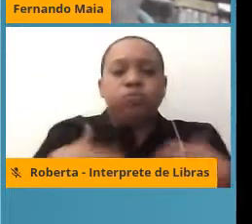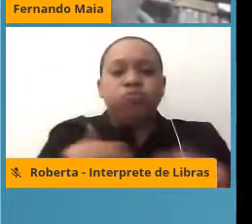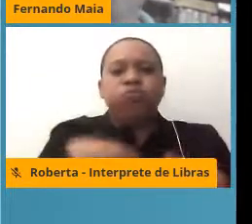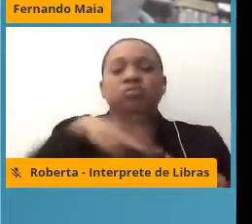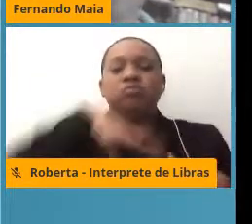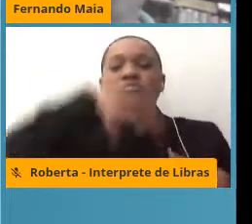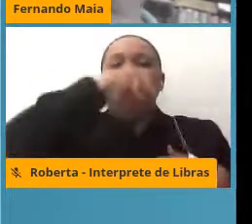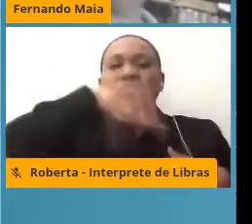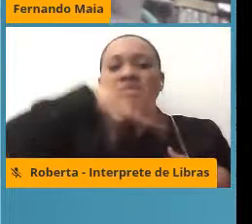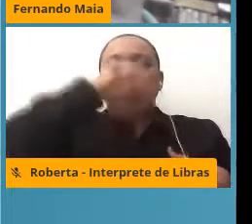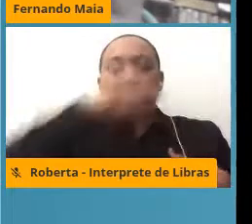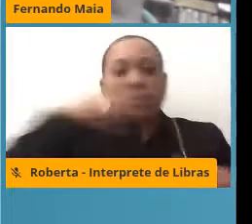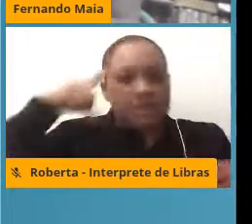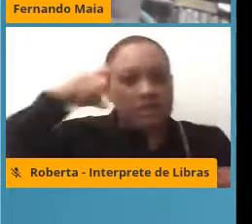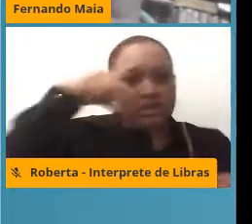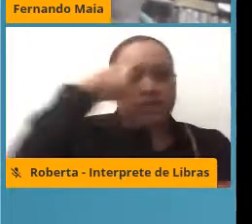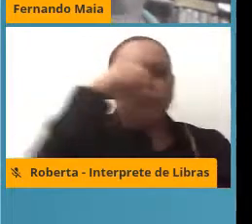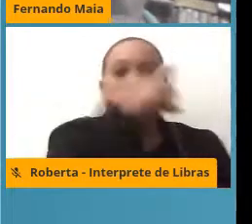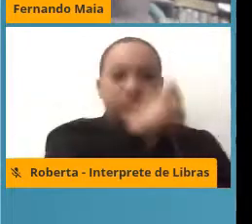porque